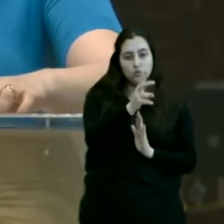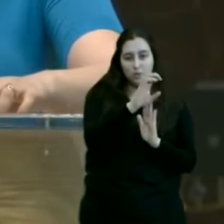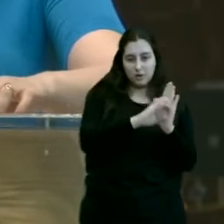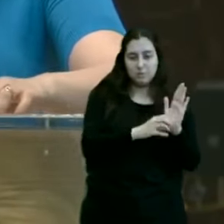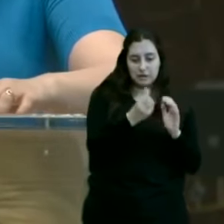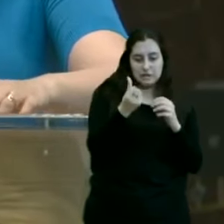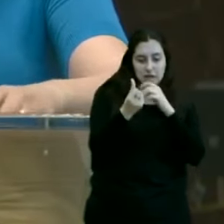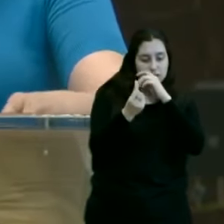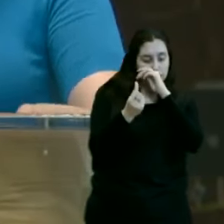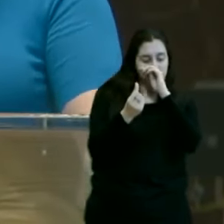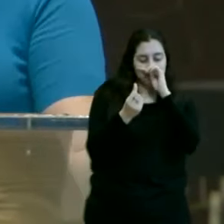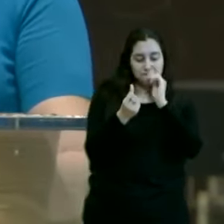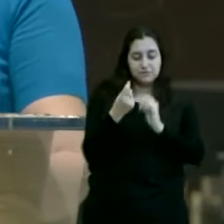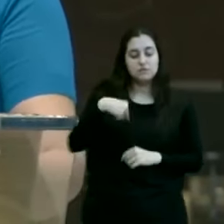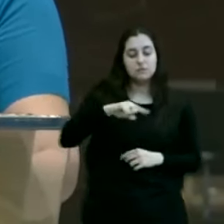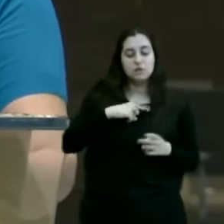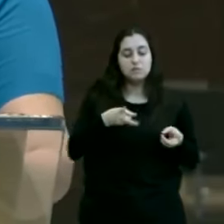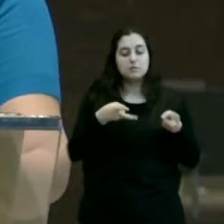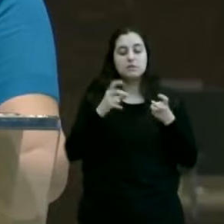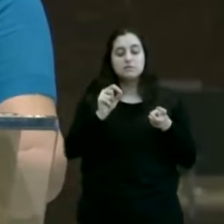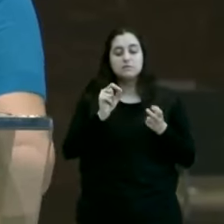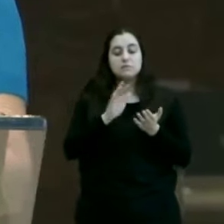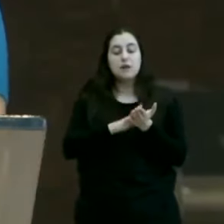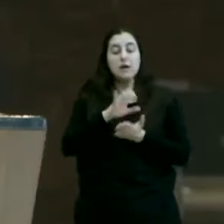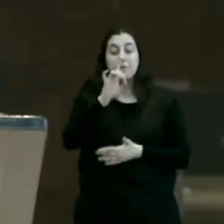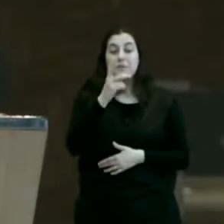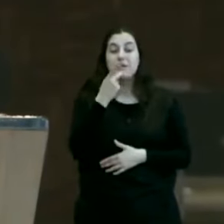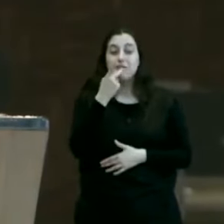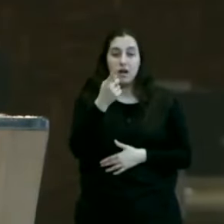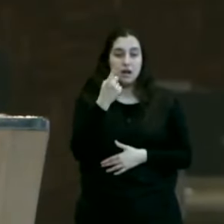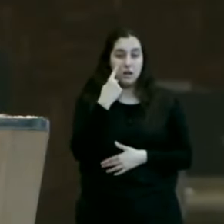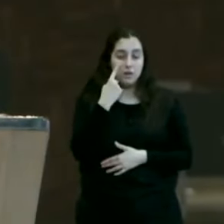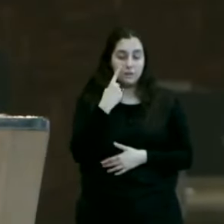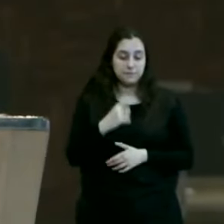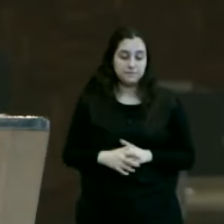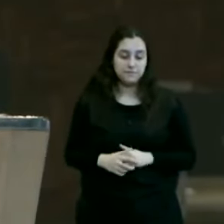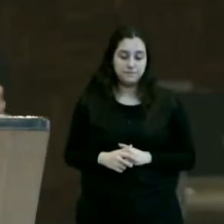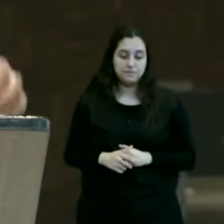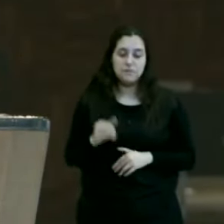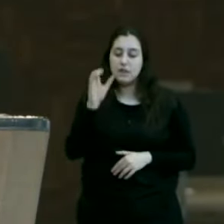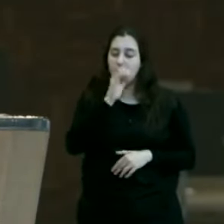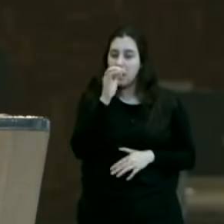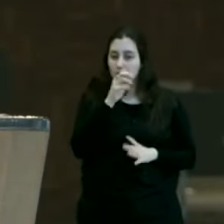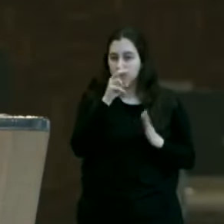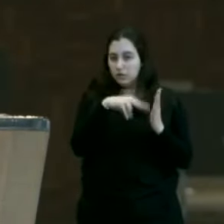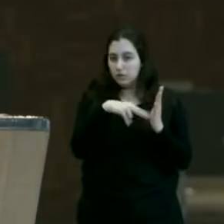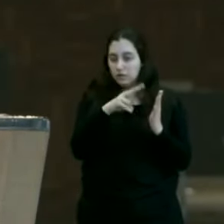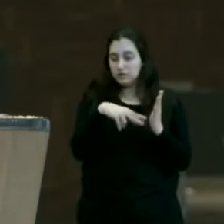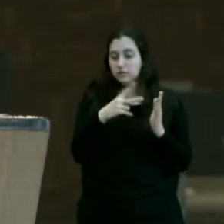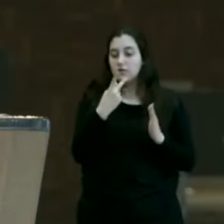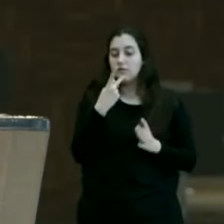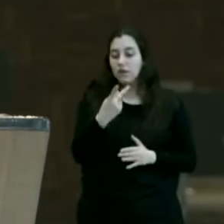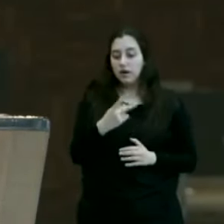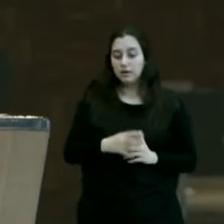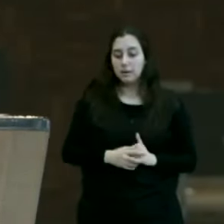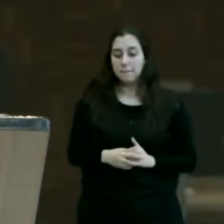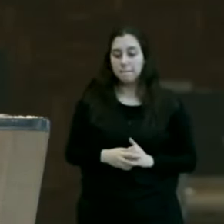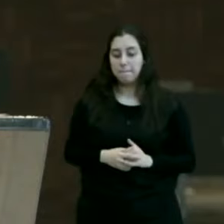vamos vendo o que a Bíblia está dizendo. Vamos ler aqui, queridos, rapidinho. Diz